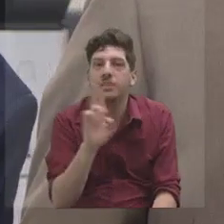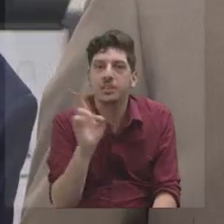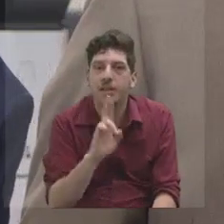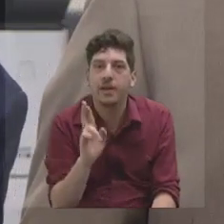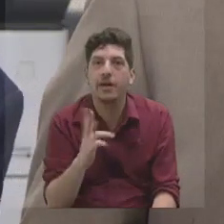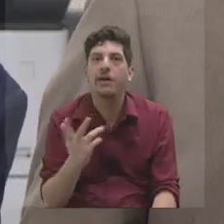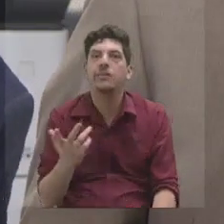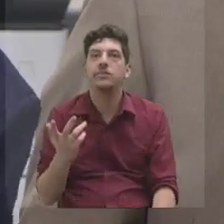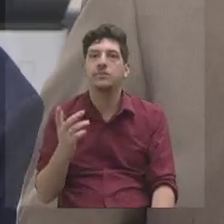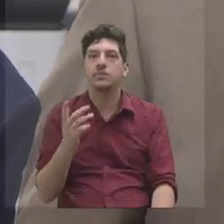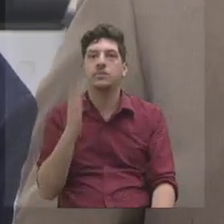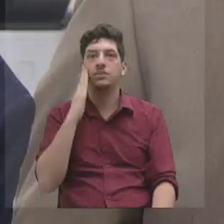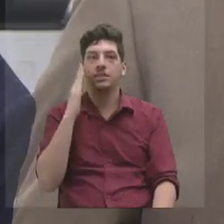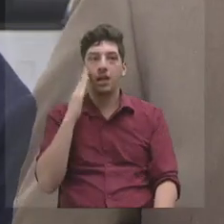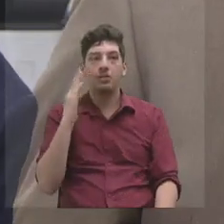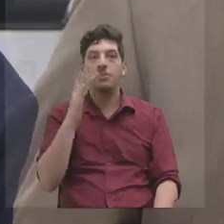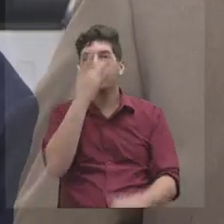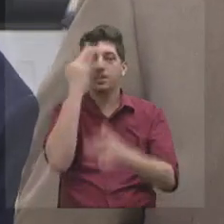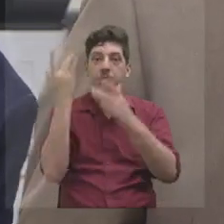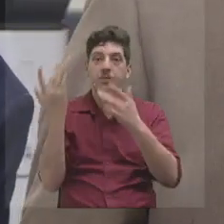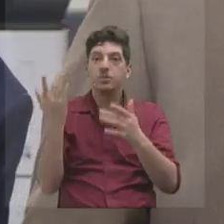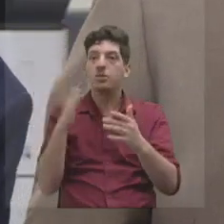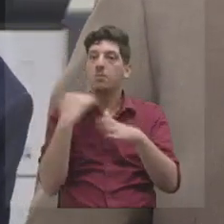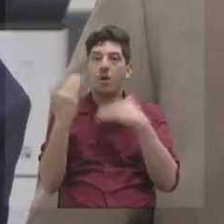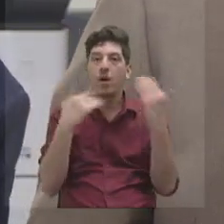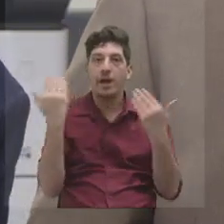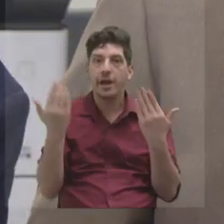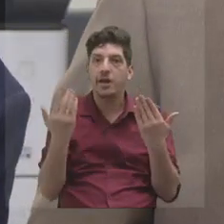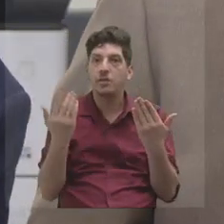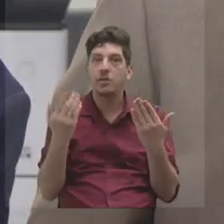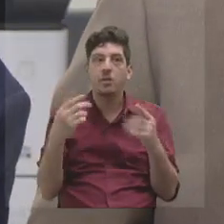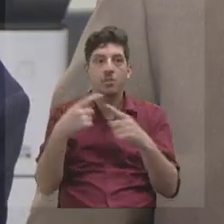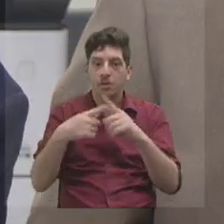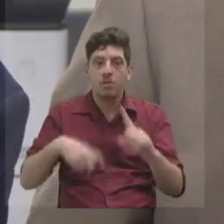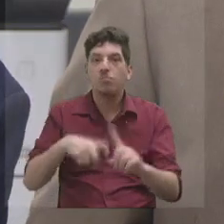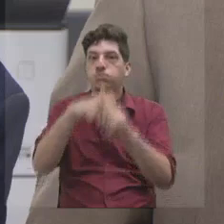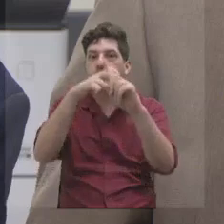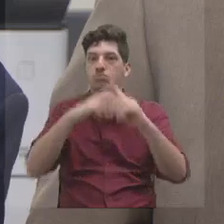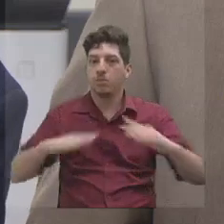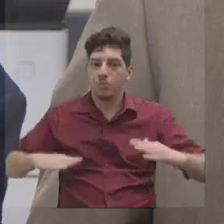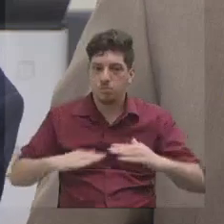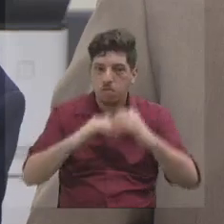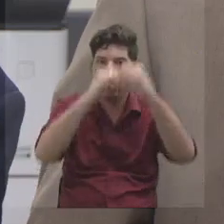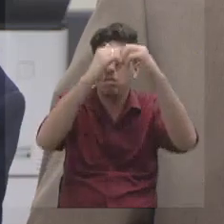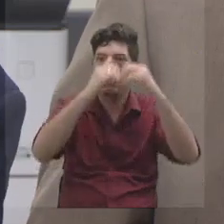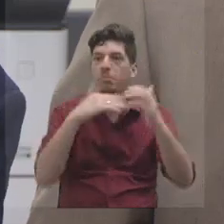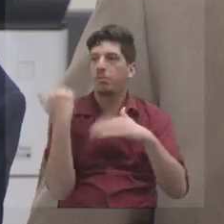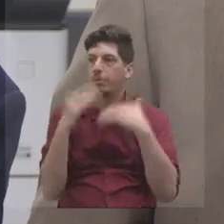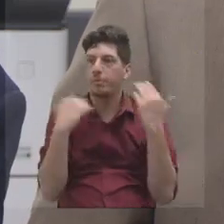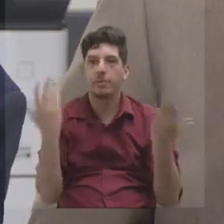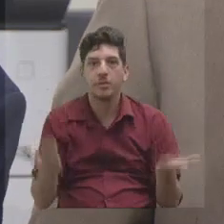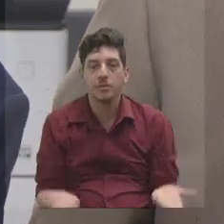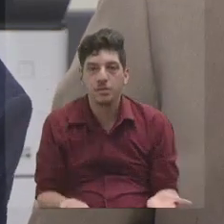quebrando o carro então é o caminho o governo federal está fazendo também e eu não nunca